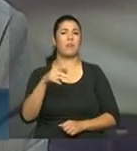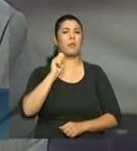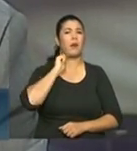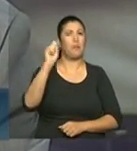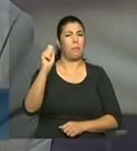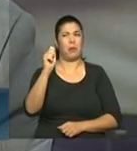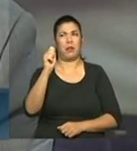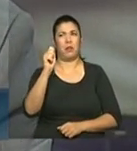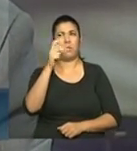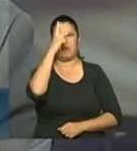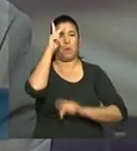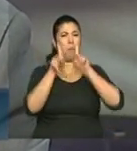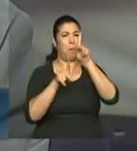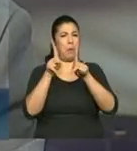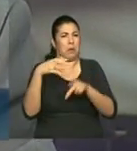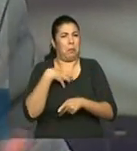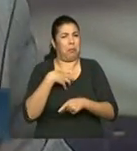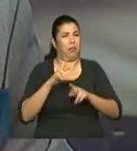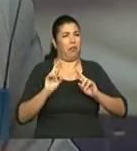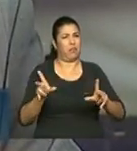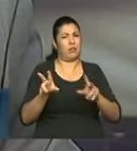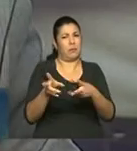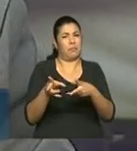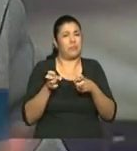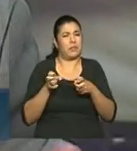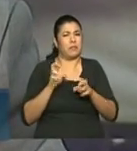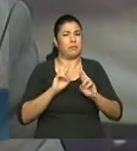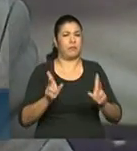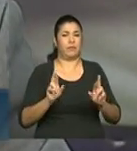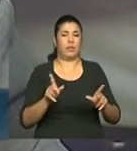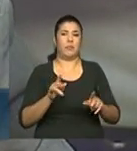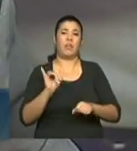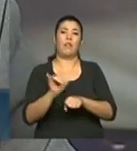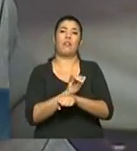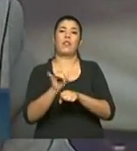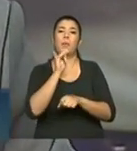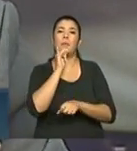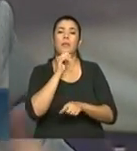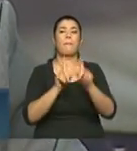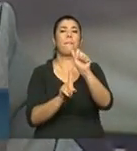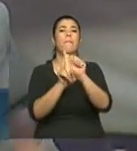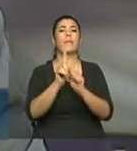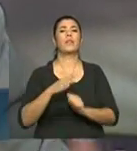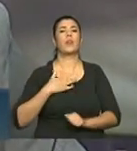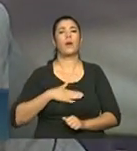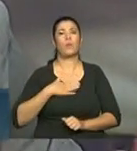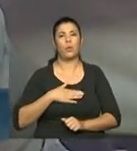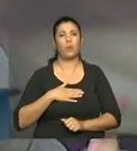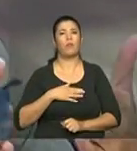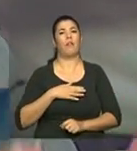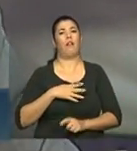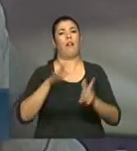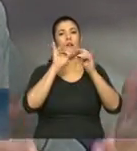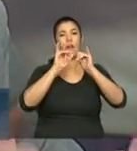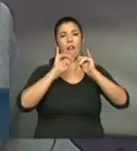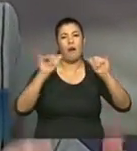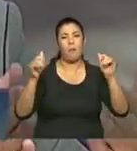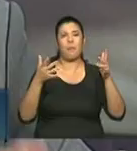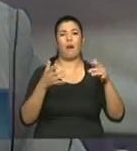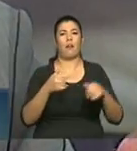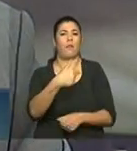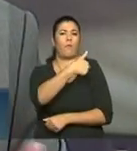certo desconforto. Mas isso tem a ver com estratégias. Naquele determinado momento colocou agosto, porque no calendário das ações de saúde pública era